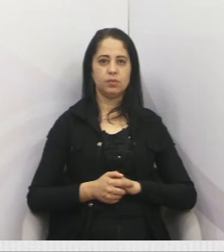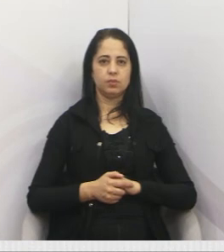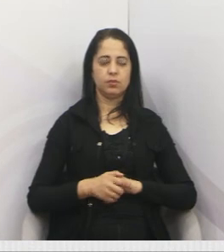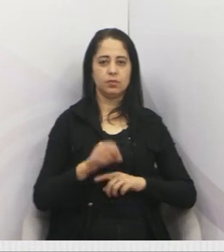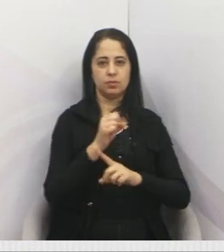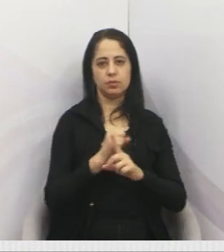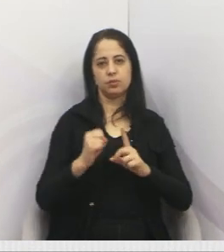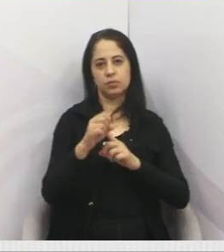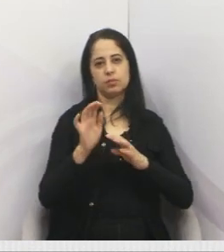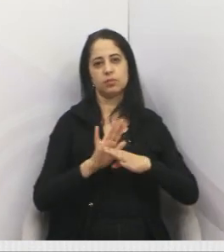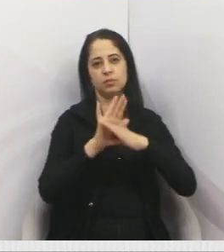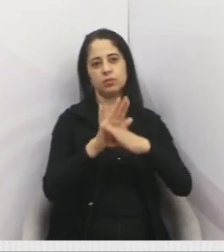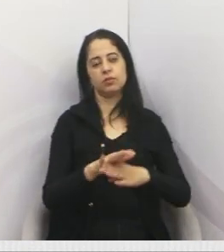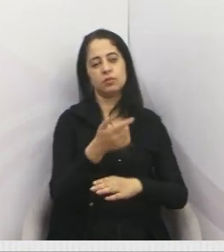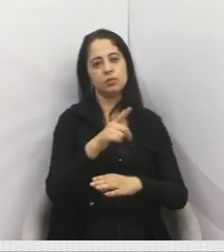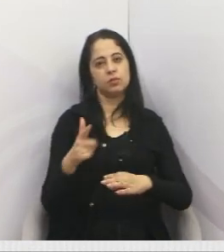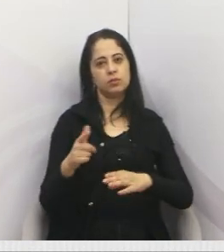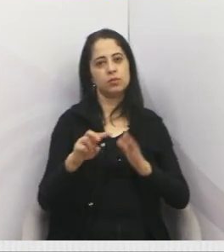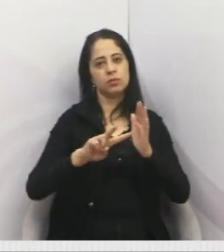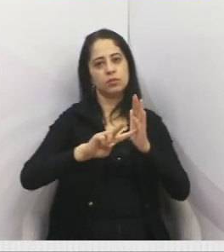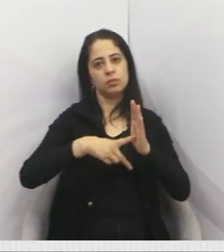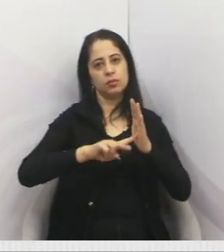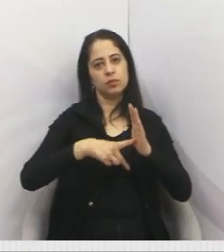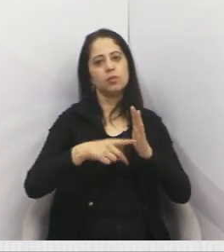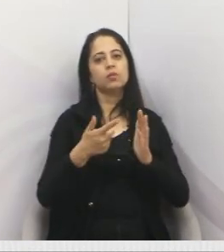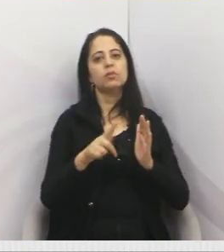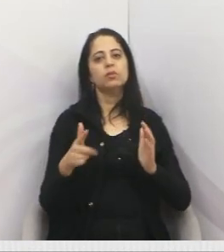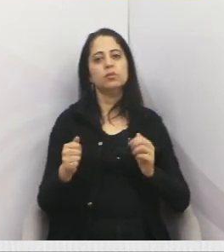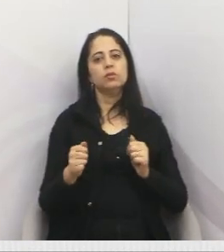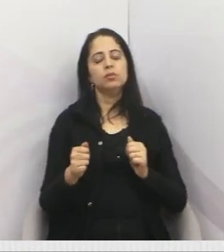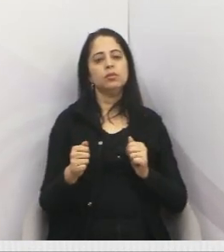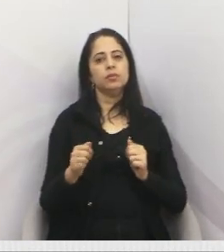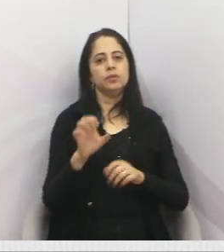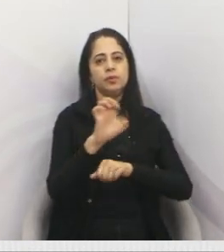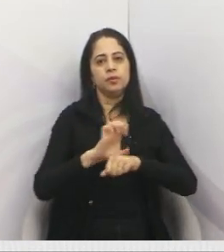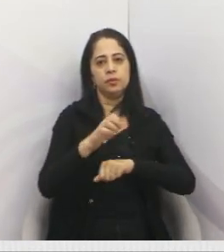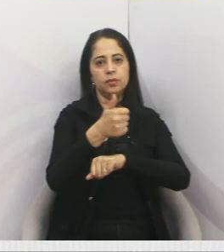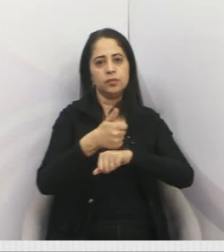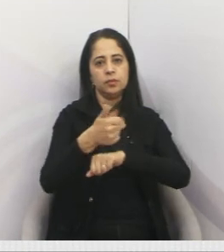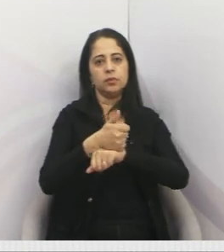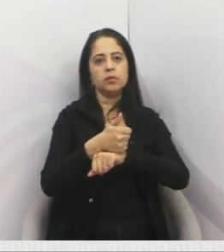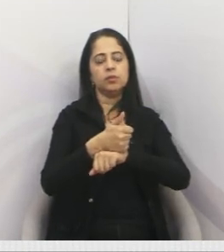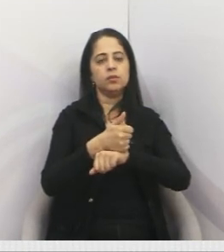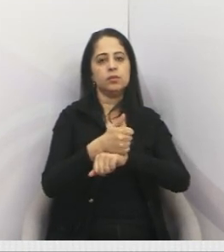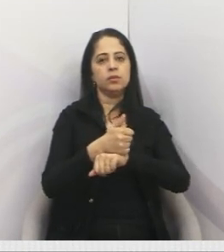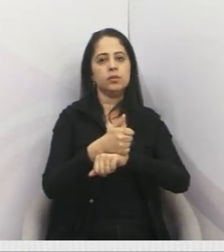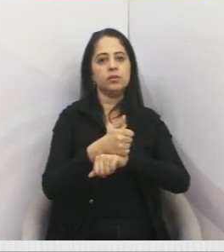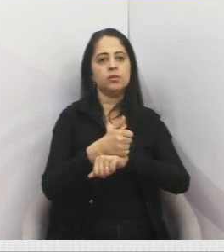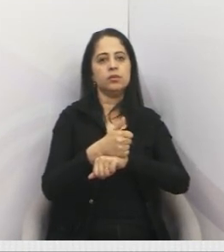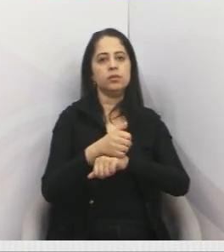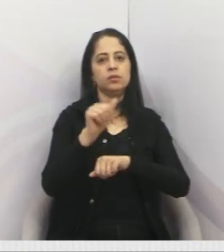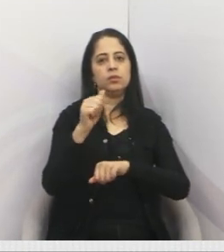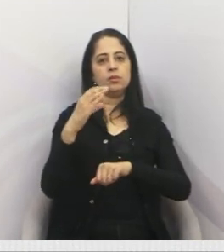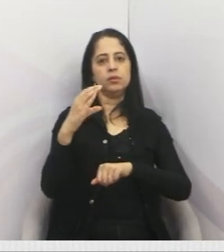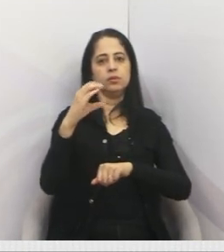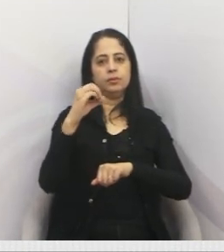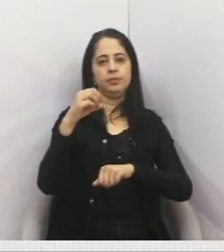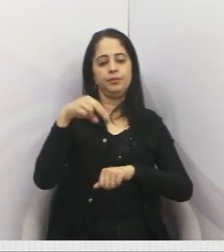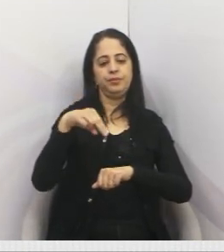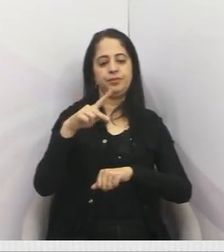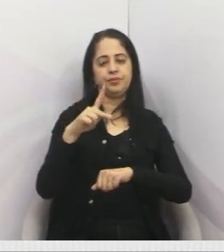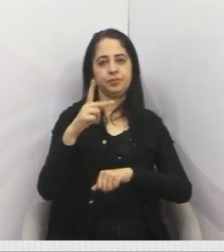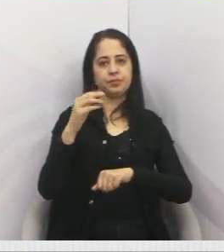Movimentos populares em branco, entidades de classe sindical em branco, empresas ou entidades profissionais, Associação das Construtoras do Vale do Paraíba,